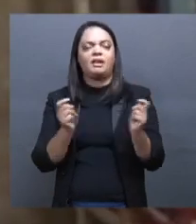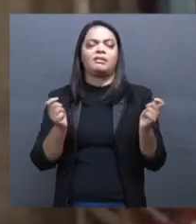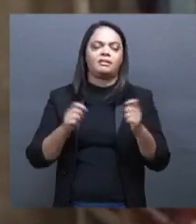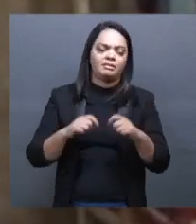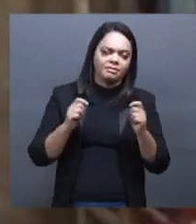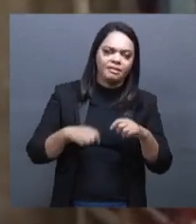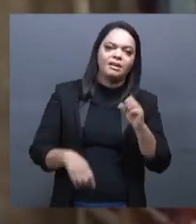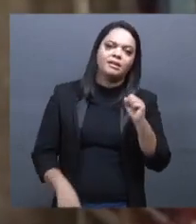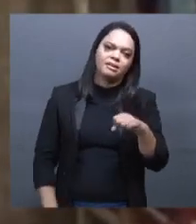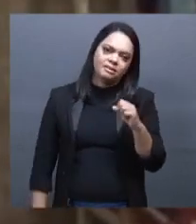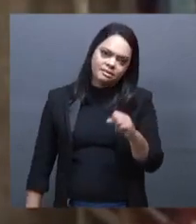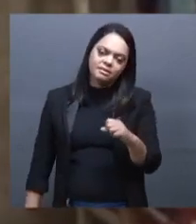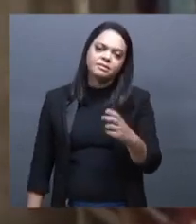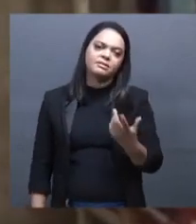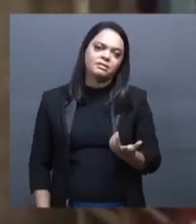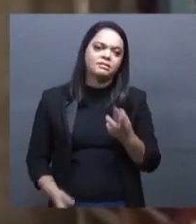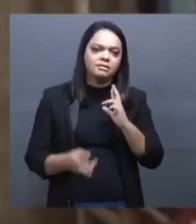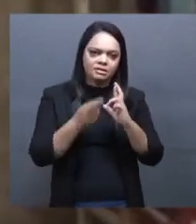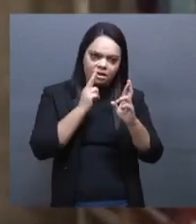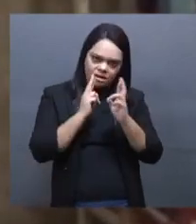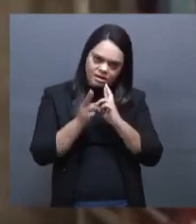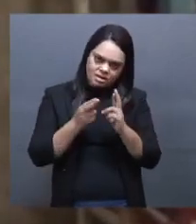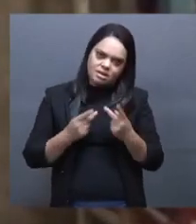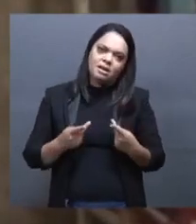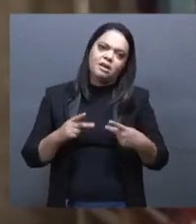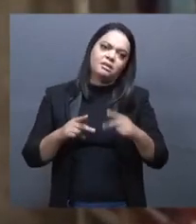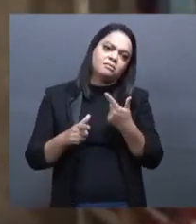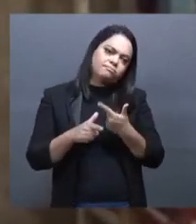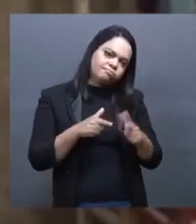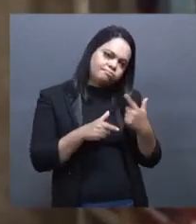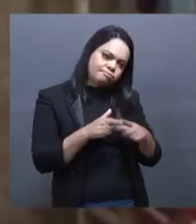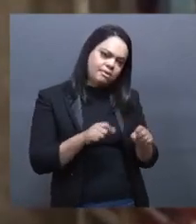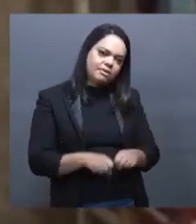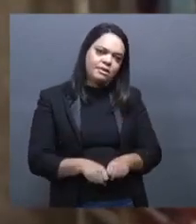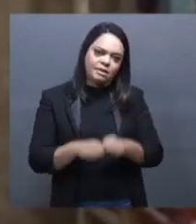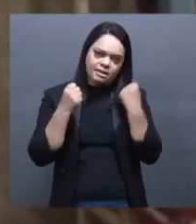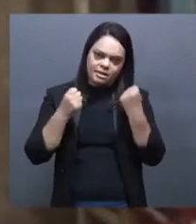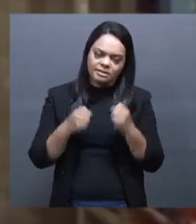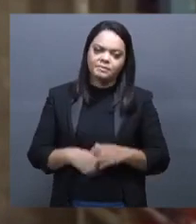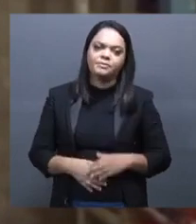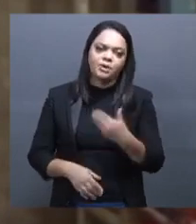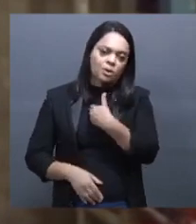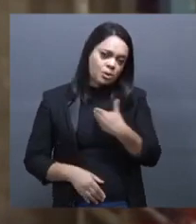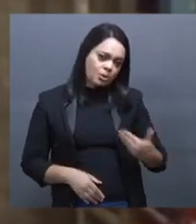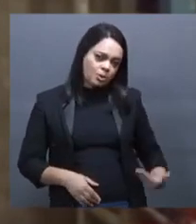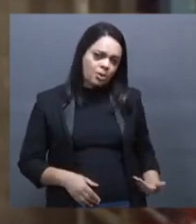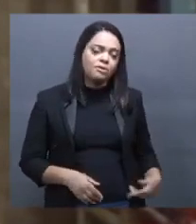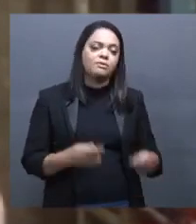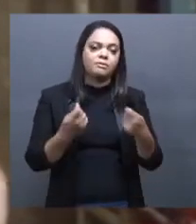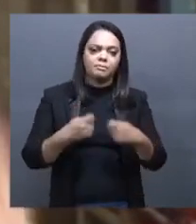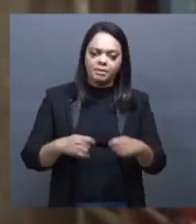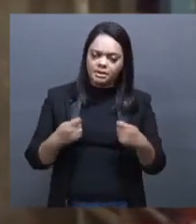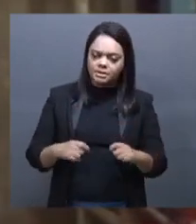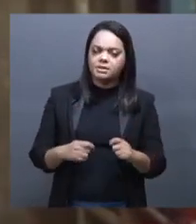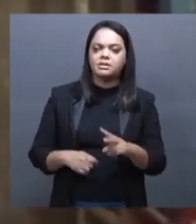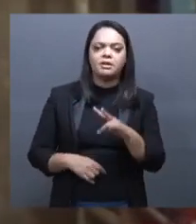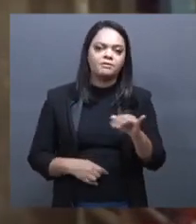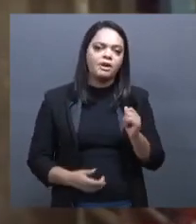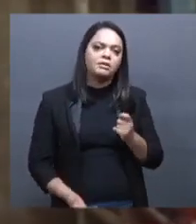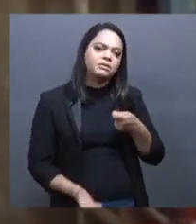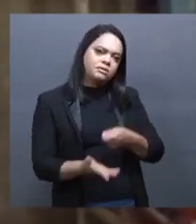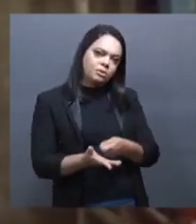possíveis para contornarmos essa crise, tá? O governo precisará, será